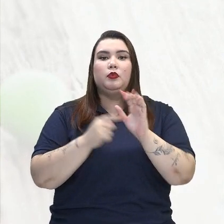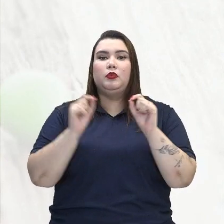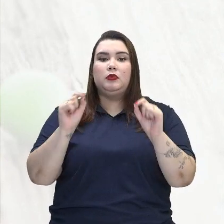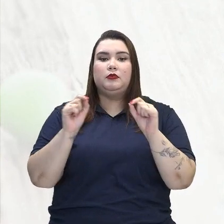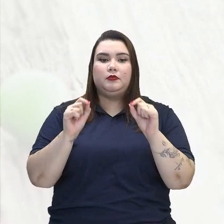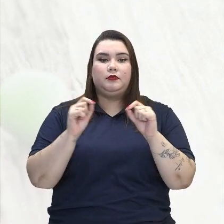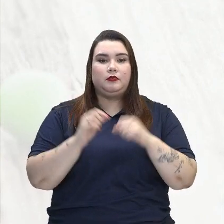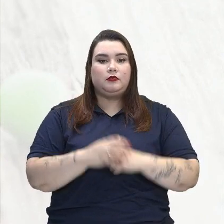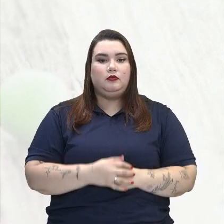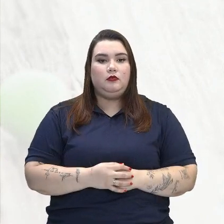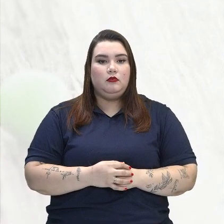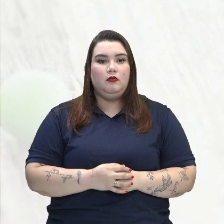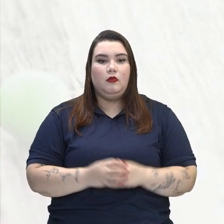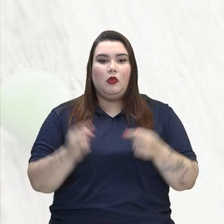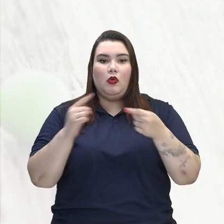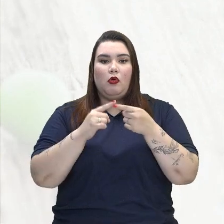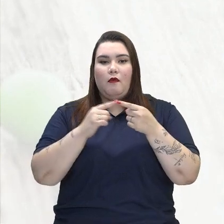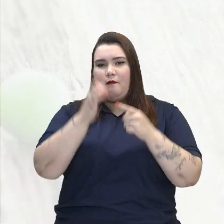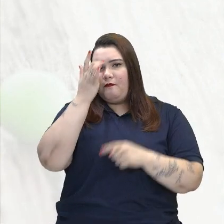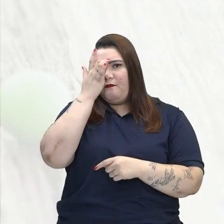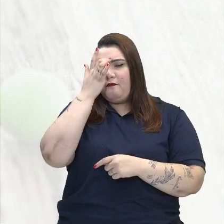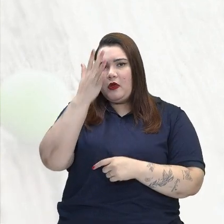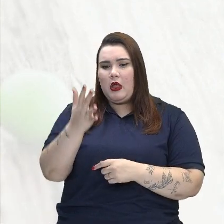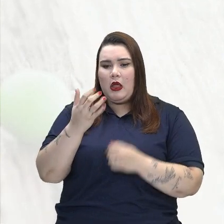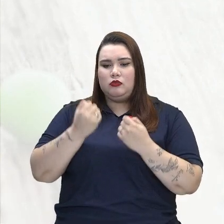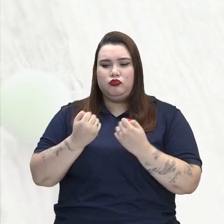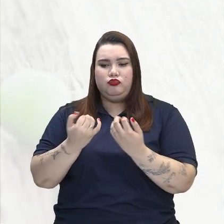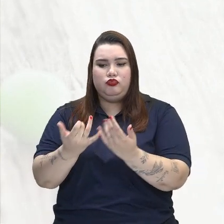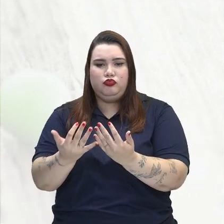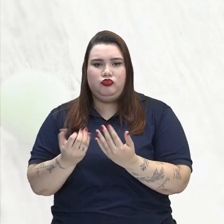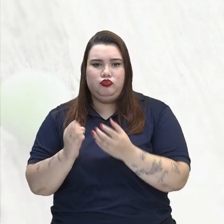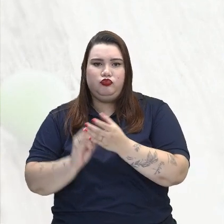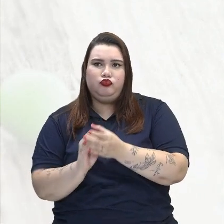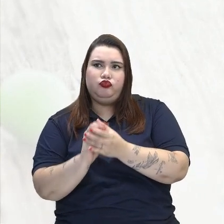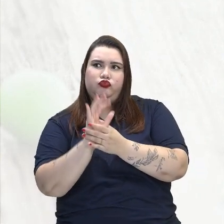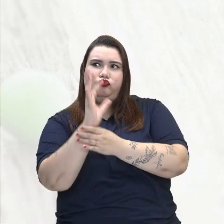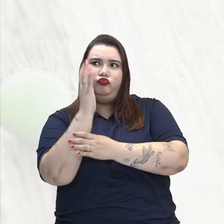um fácil cultivo, ou seja, não demandavam